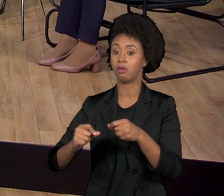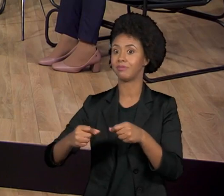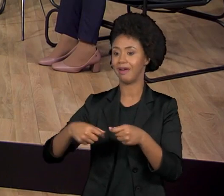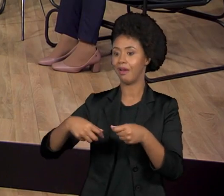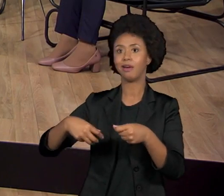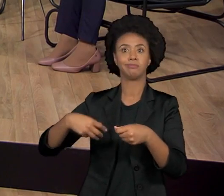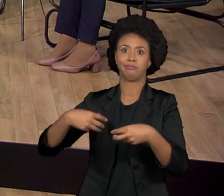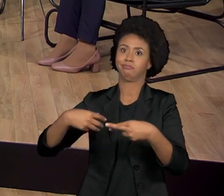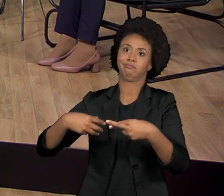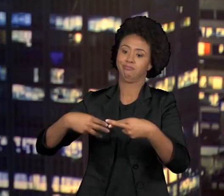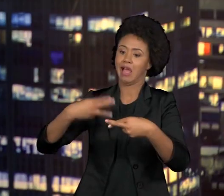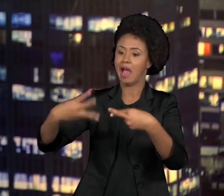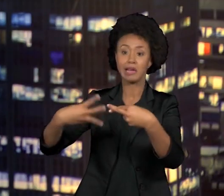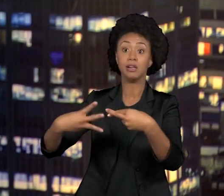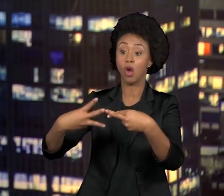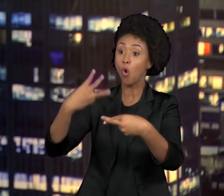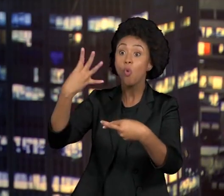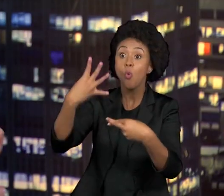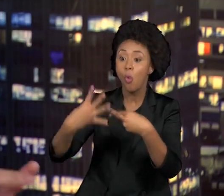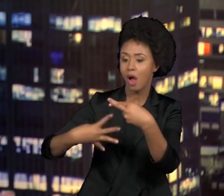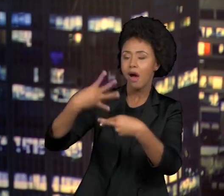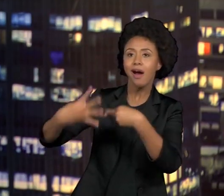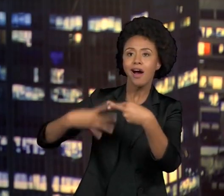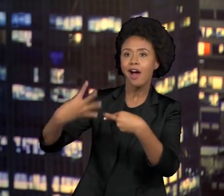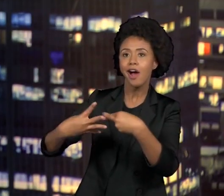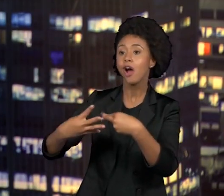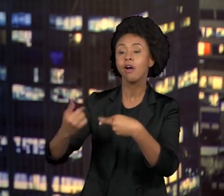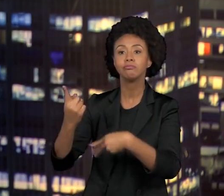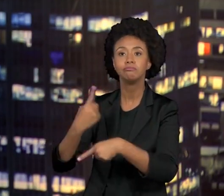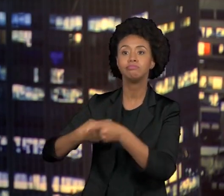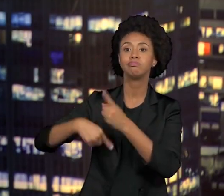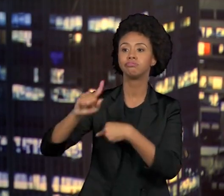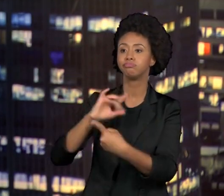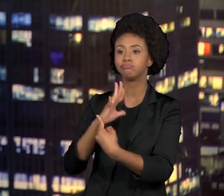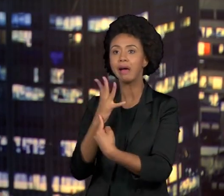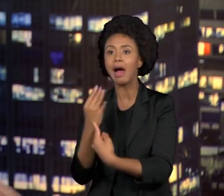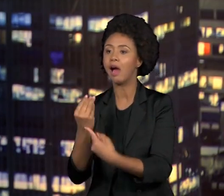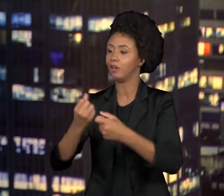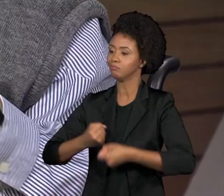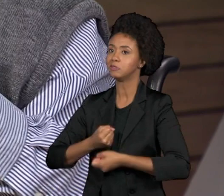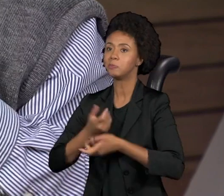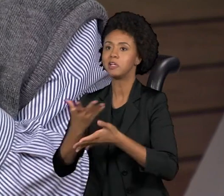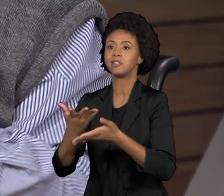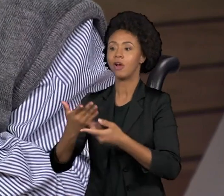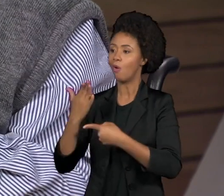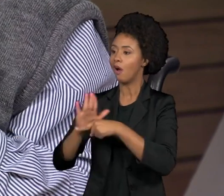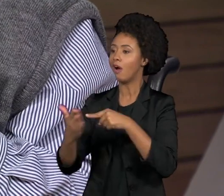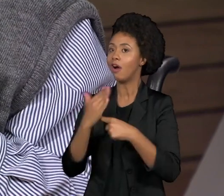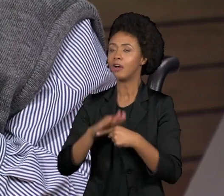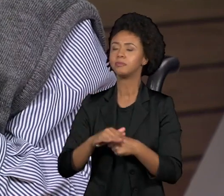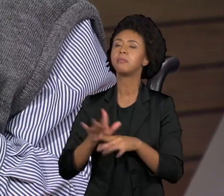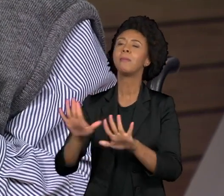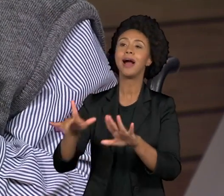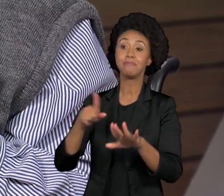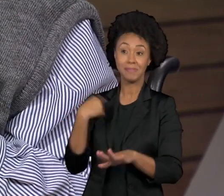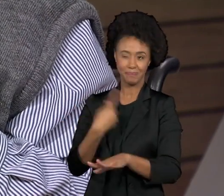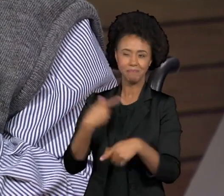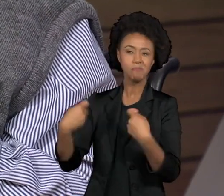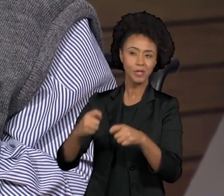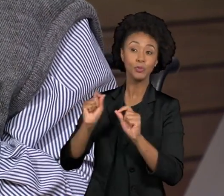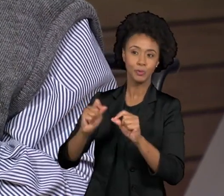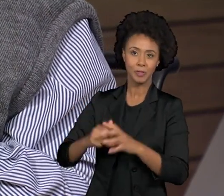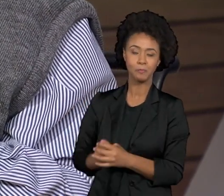coisa diferente que não é aquele material, que é a arte, que é a expressão, que é a colaboração. Sabe o que você precisa? É